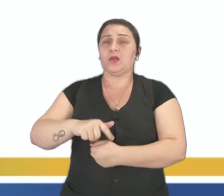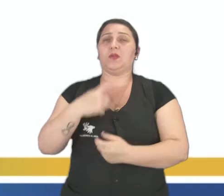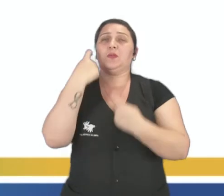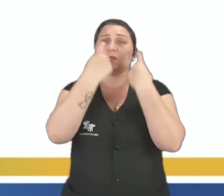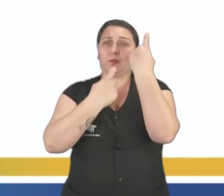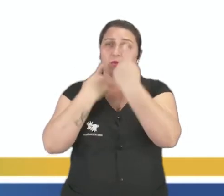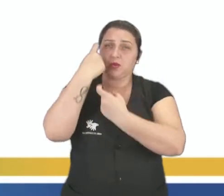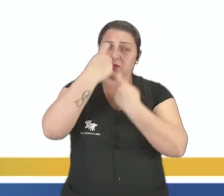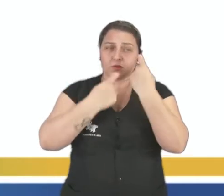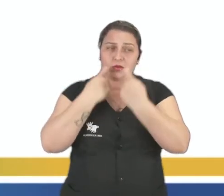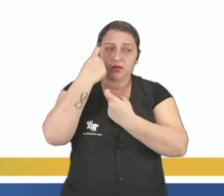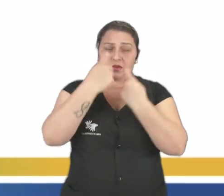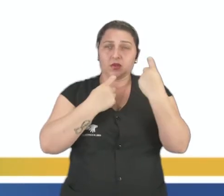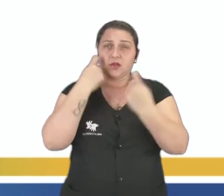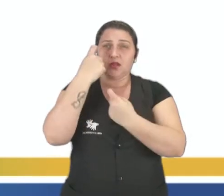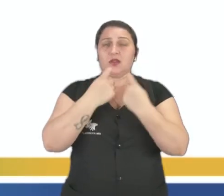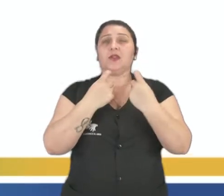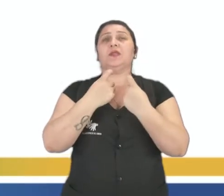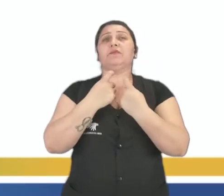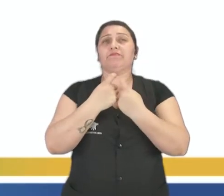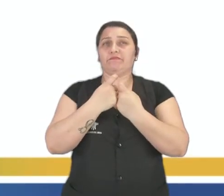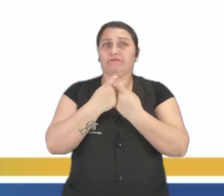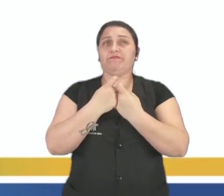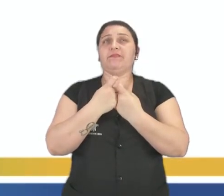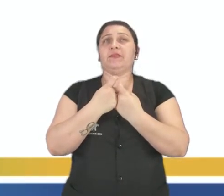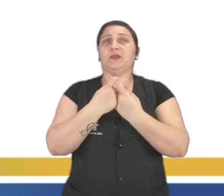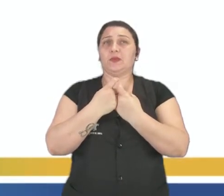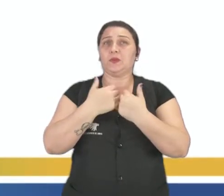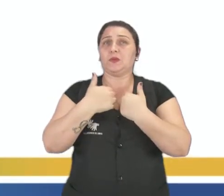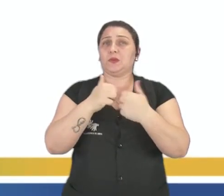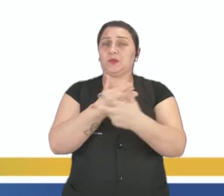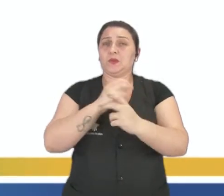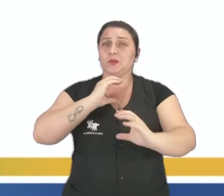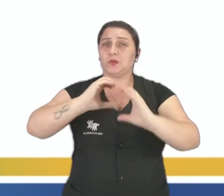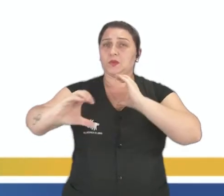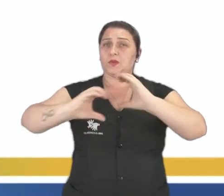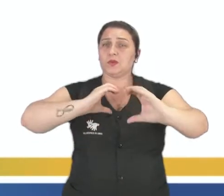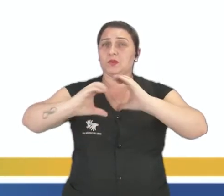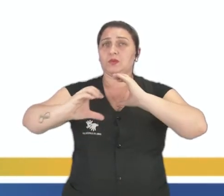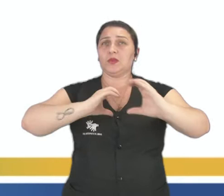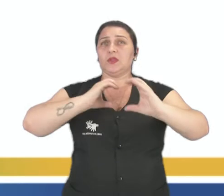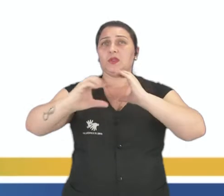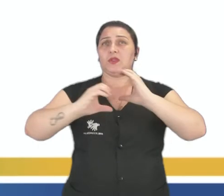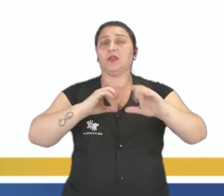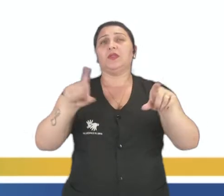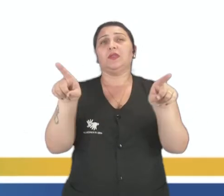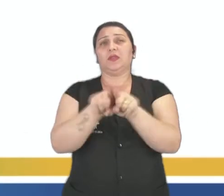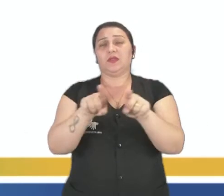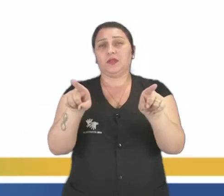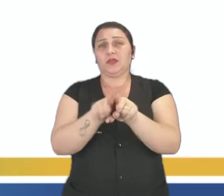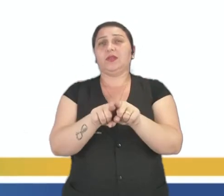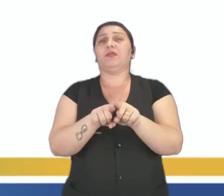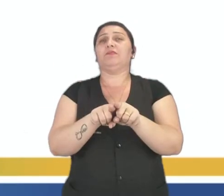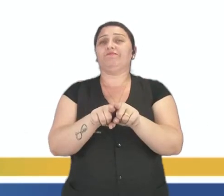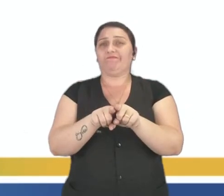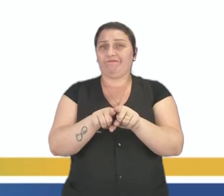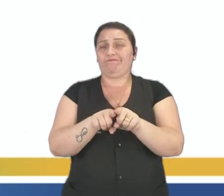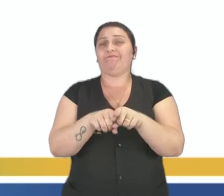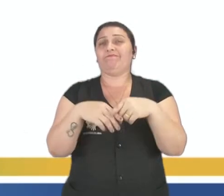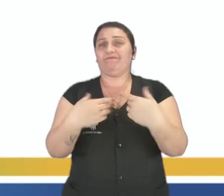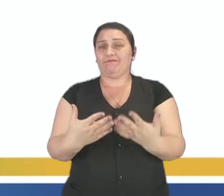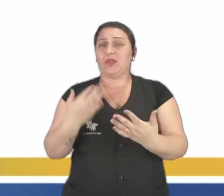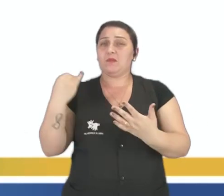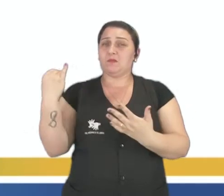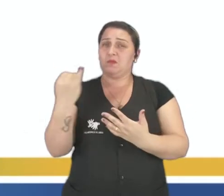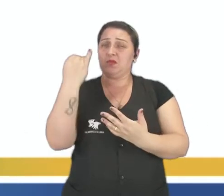preocupado. As redes e serviços de transporte e comunicação são avançados e eficientes,